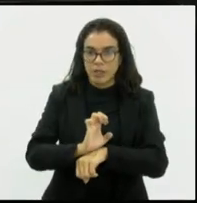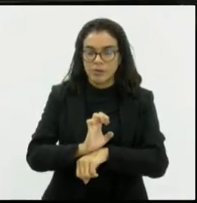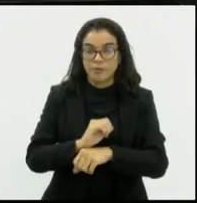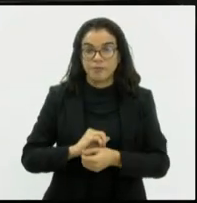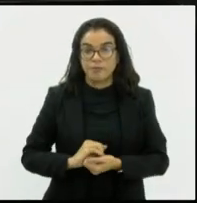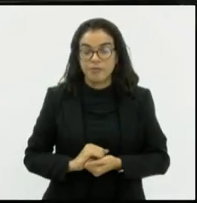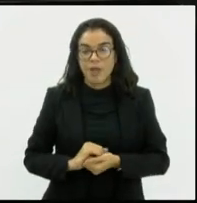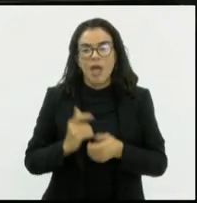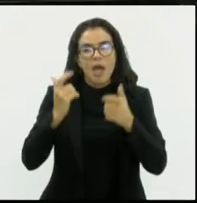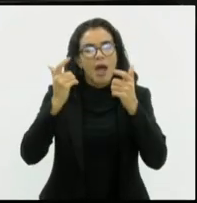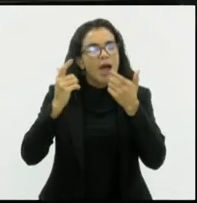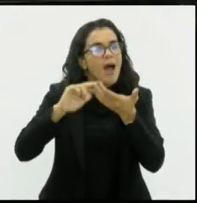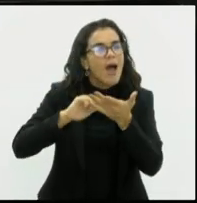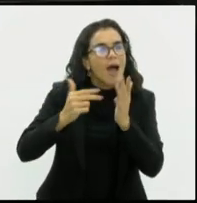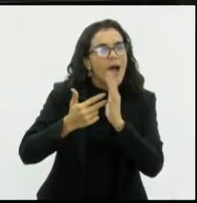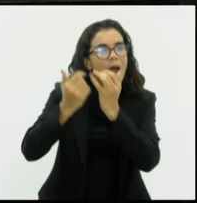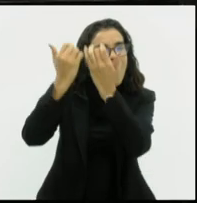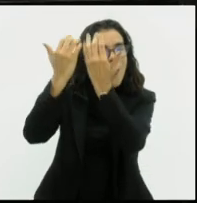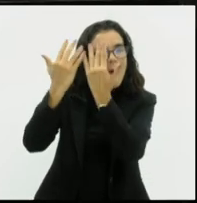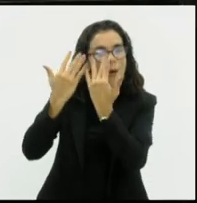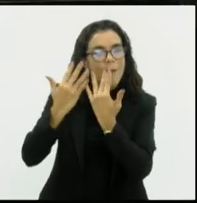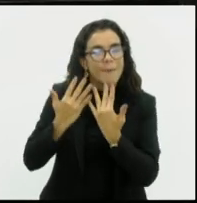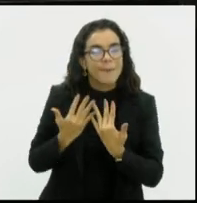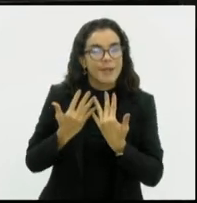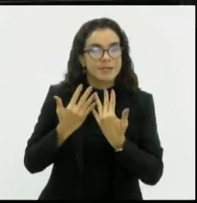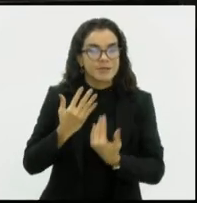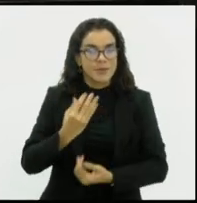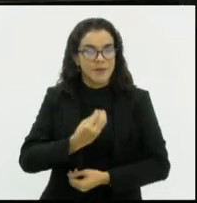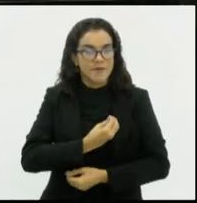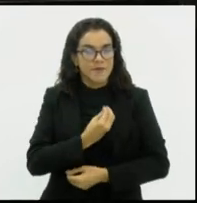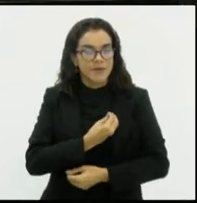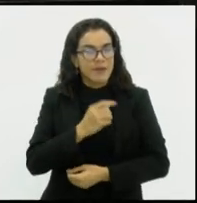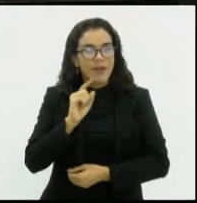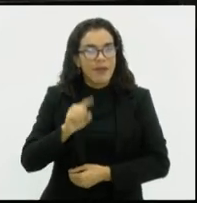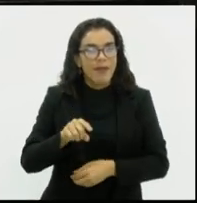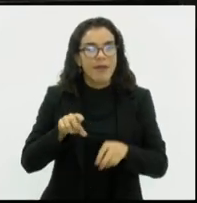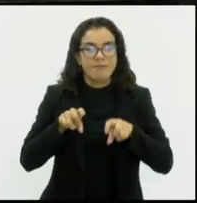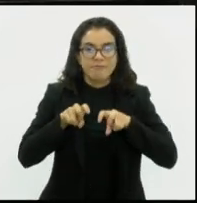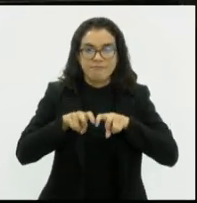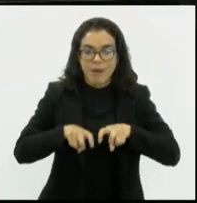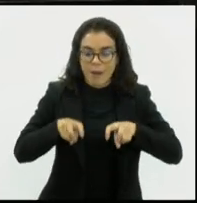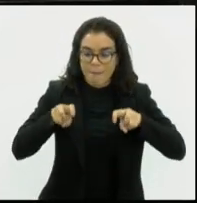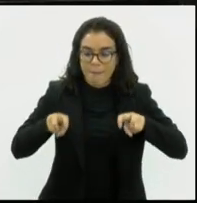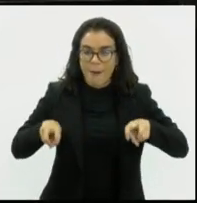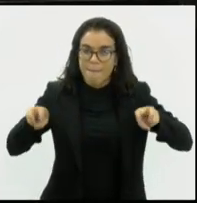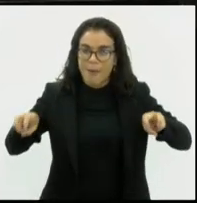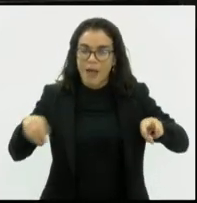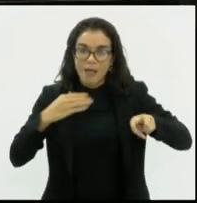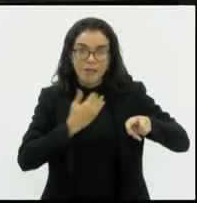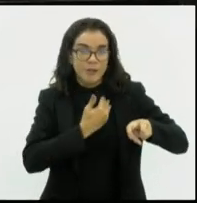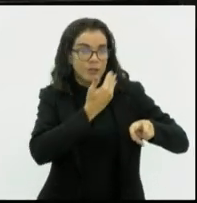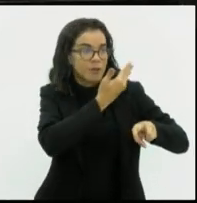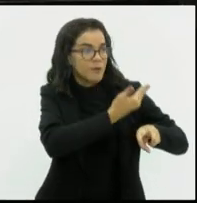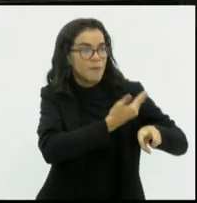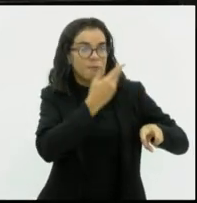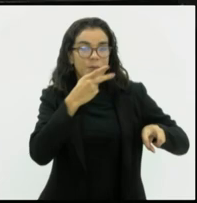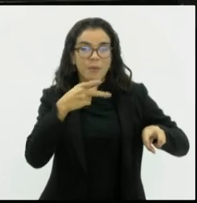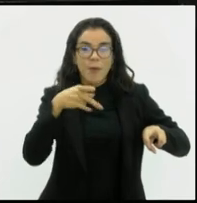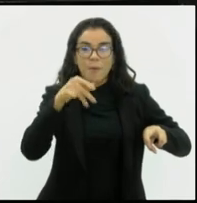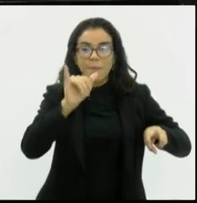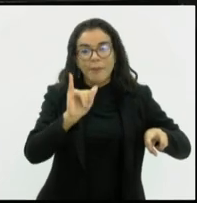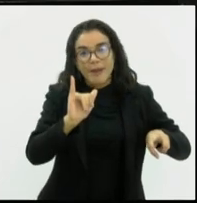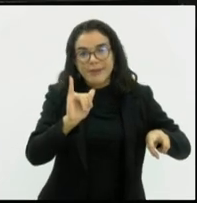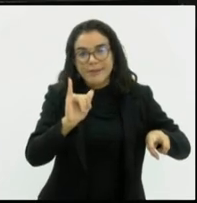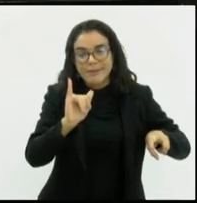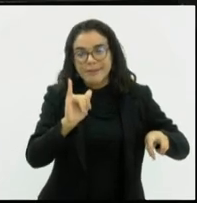vida está me agraciando. A partir do momento em que eu tenho nessa mesa, o meu pai, que é a pessoa com quem